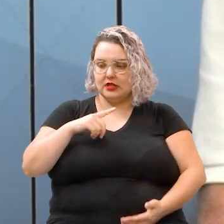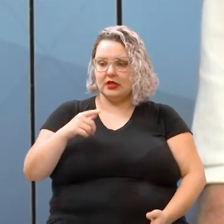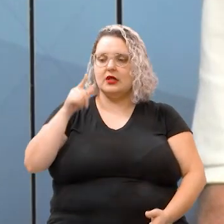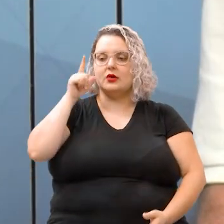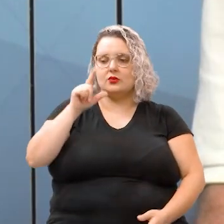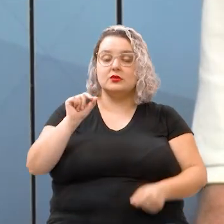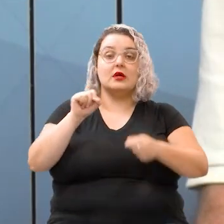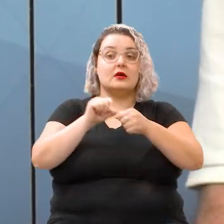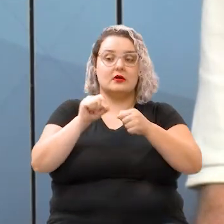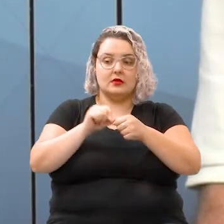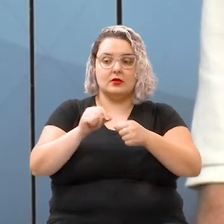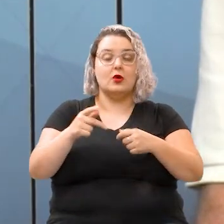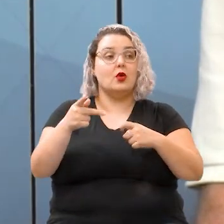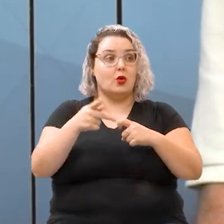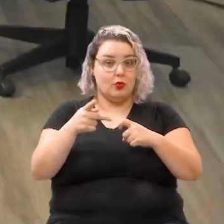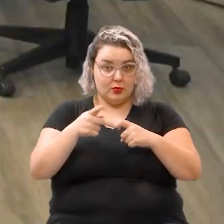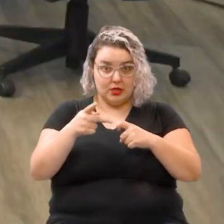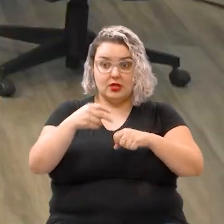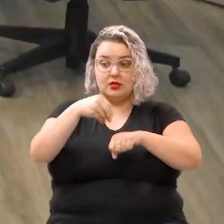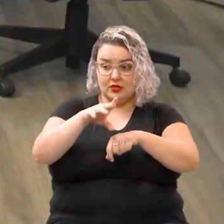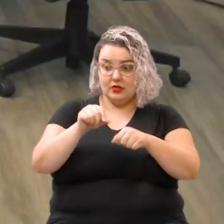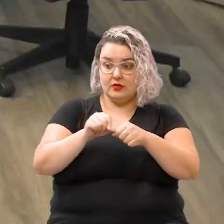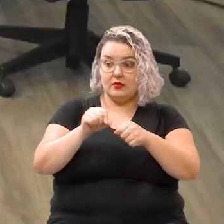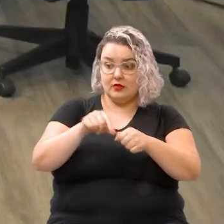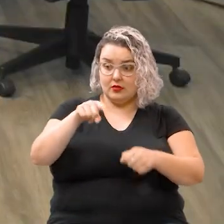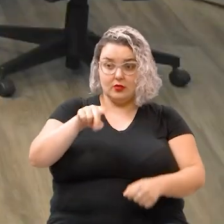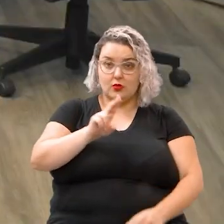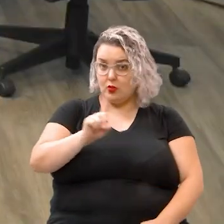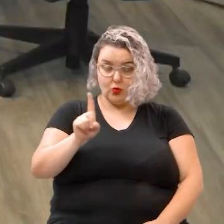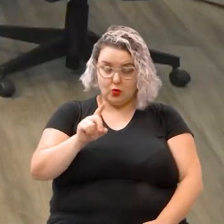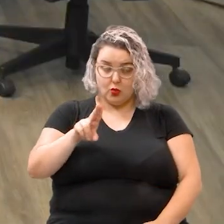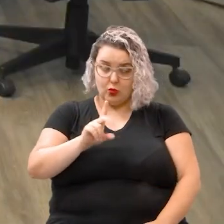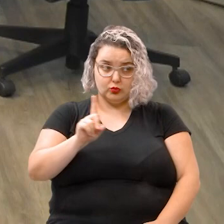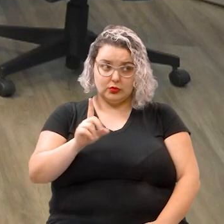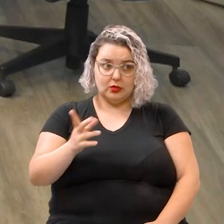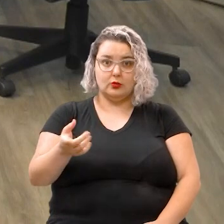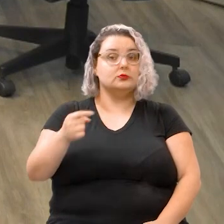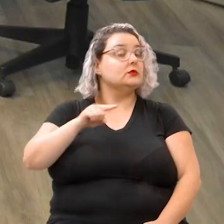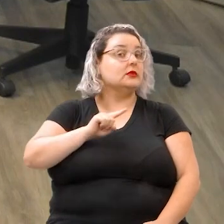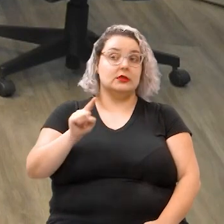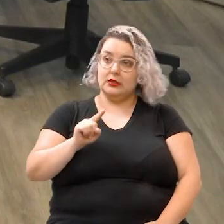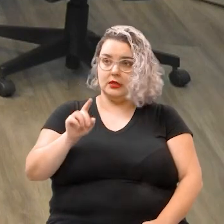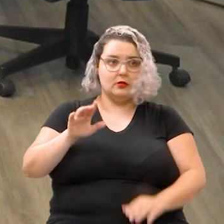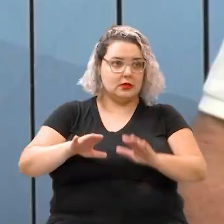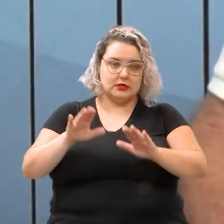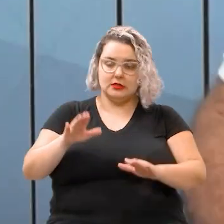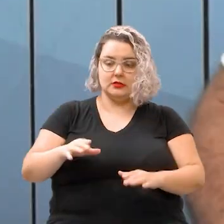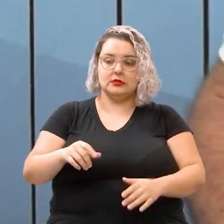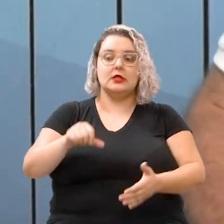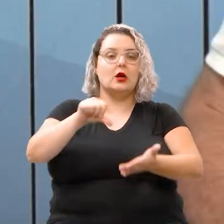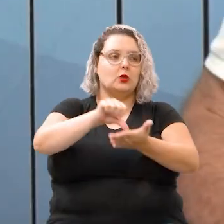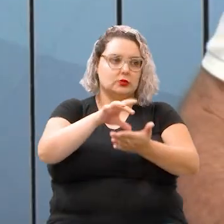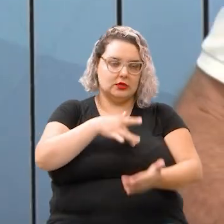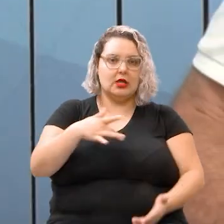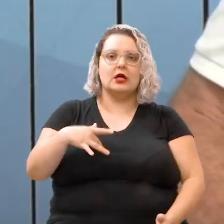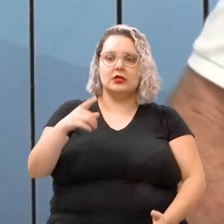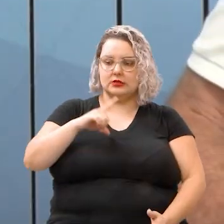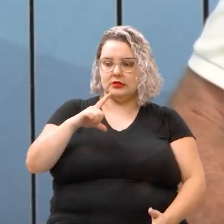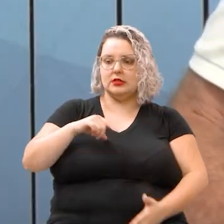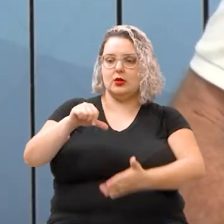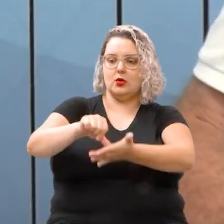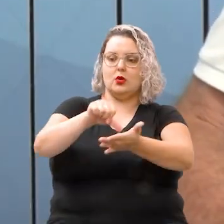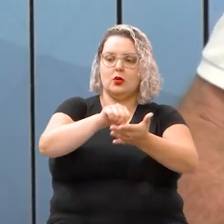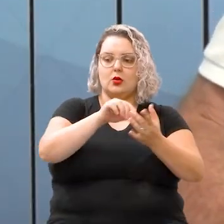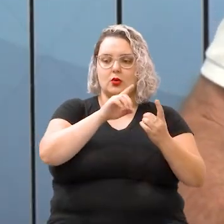consegue fazer. O pediatra que faz um encaminhamento para vocês ou não necessariamente? Não necessariamente. Às vezes, na unidade de saúde, a gente tem os núcleos